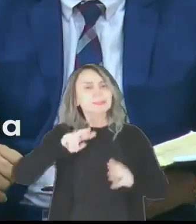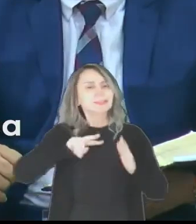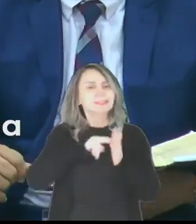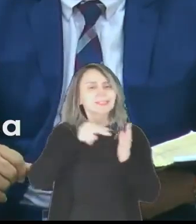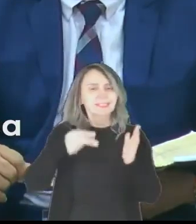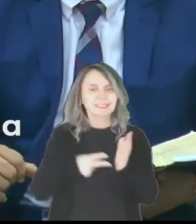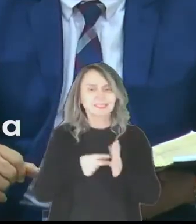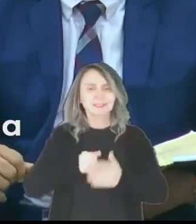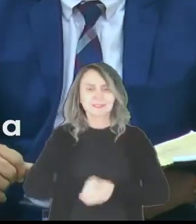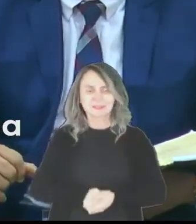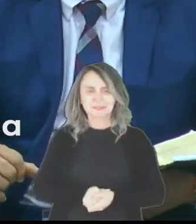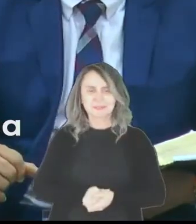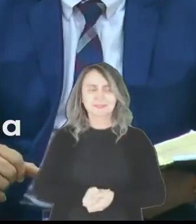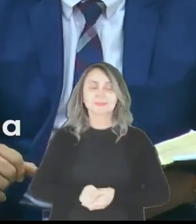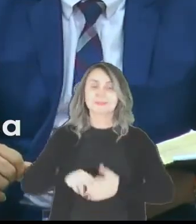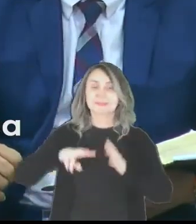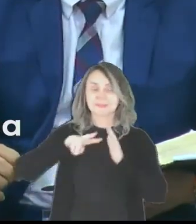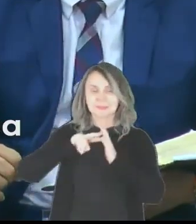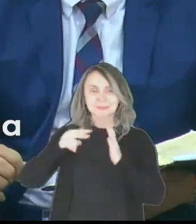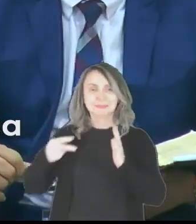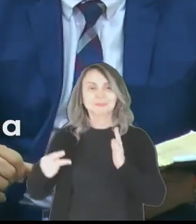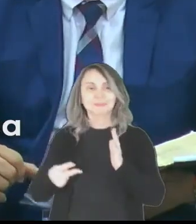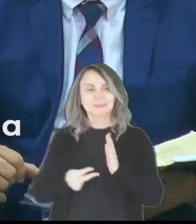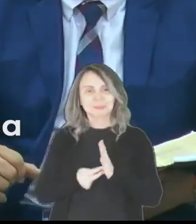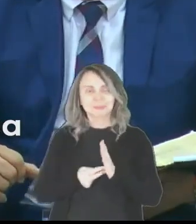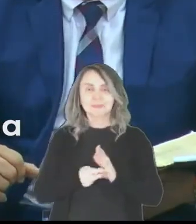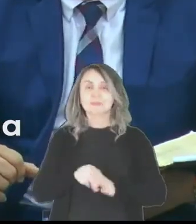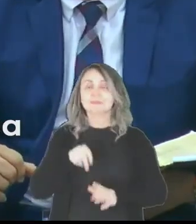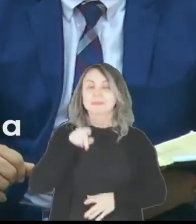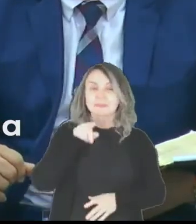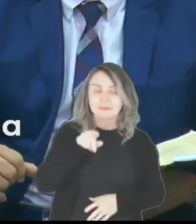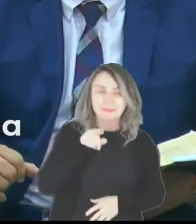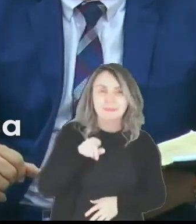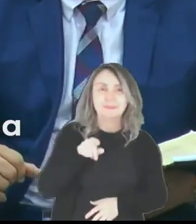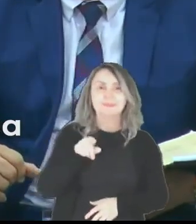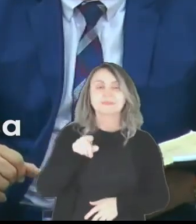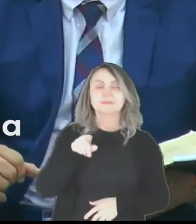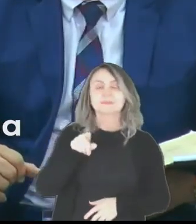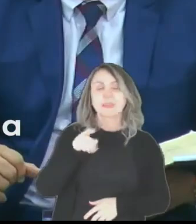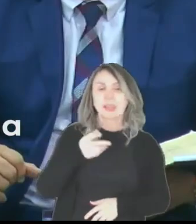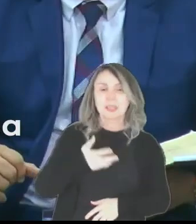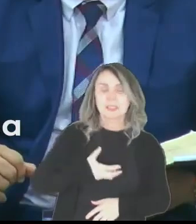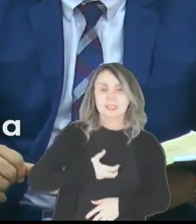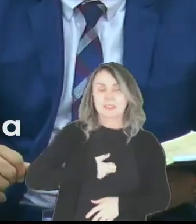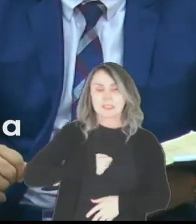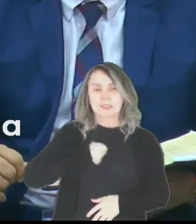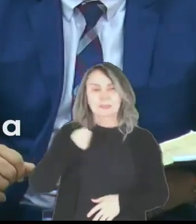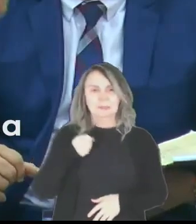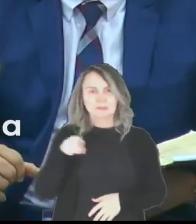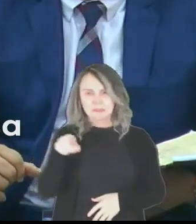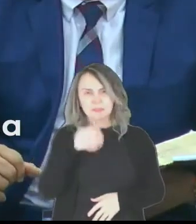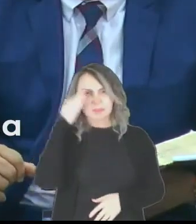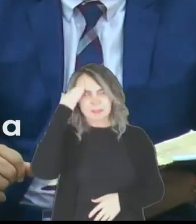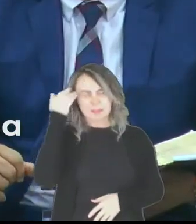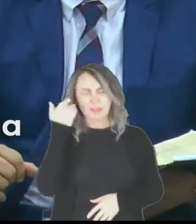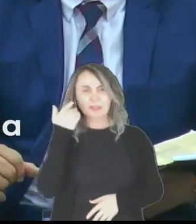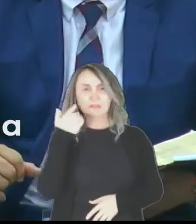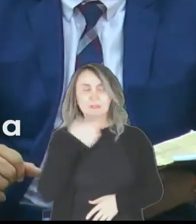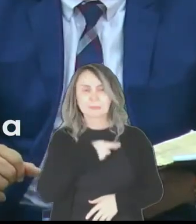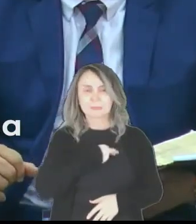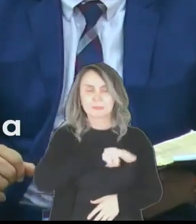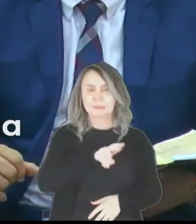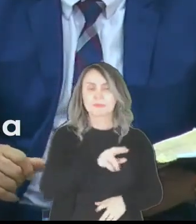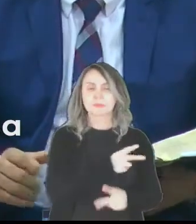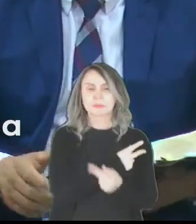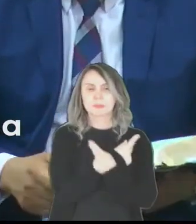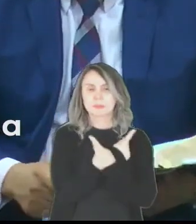significa? Irmão, significa que para você ser salvo, os irmãos sabem que as religiões pagãs, elas dizem